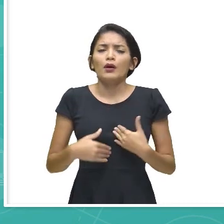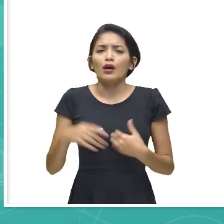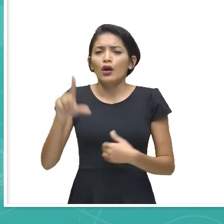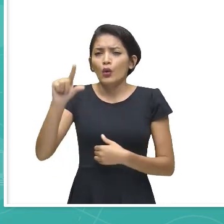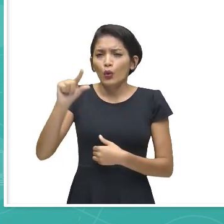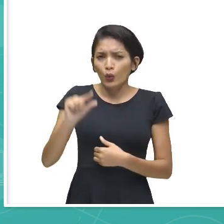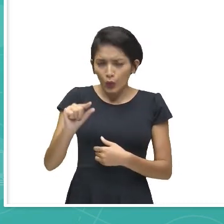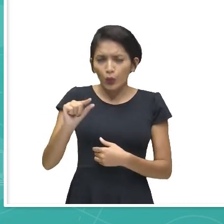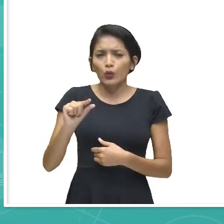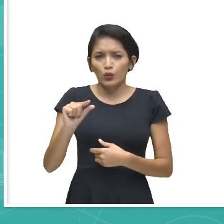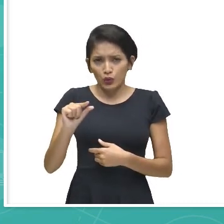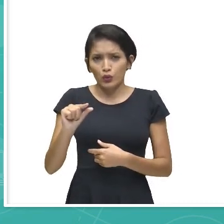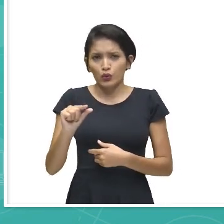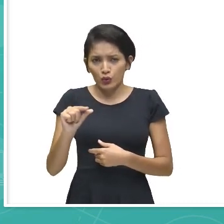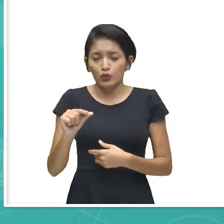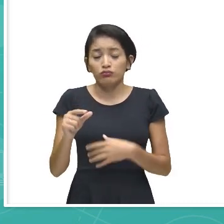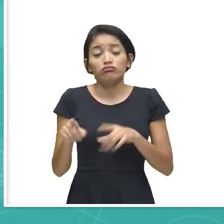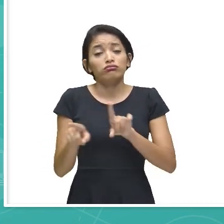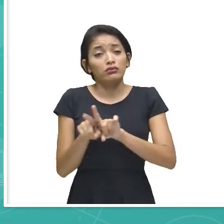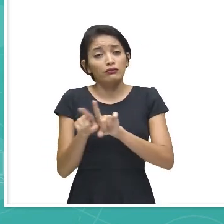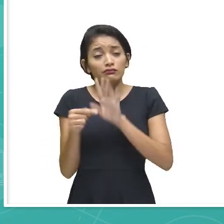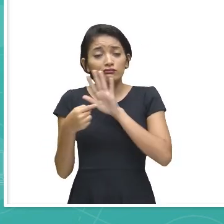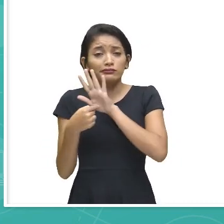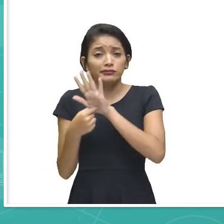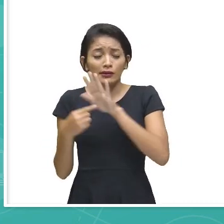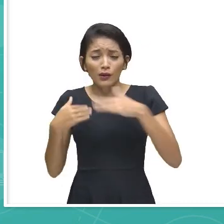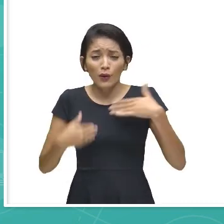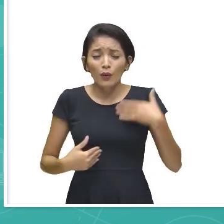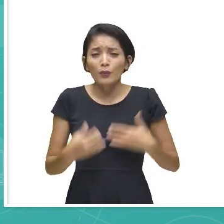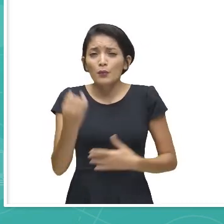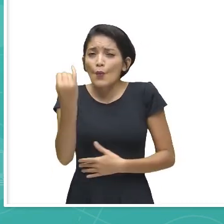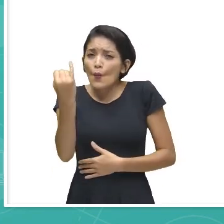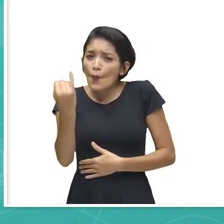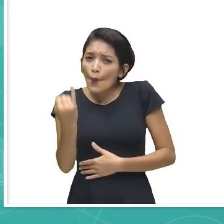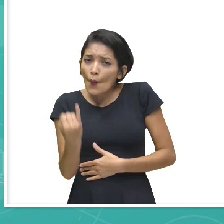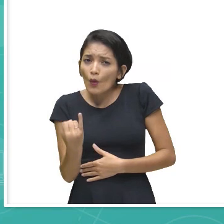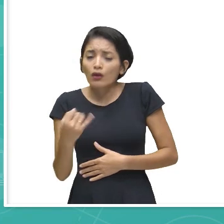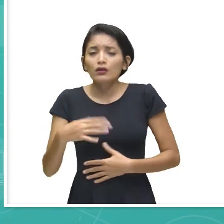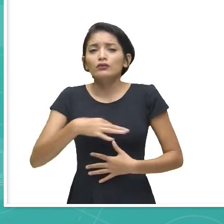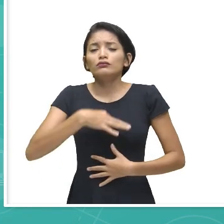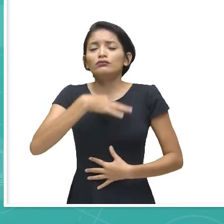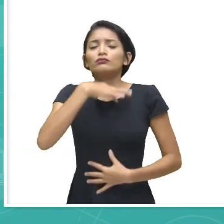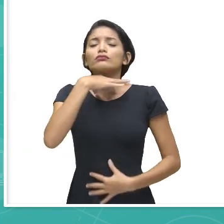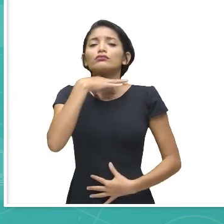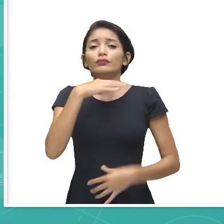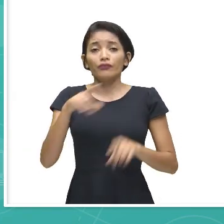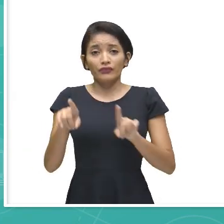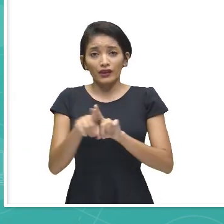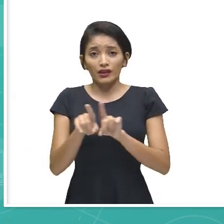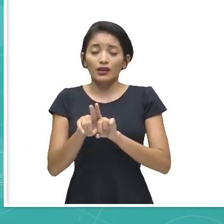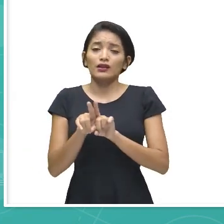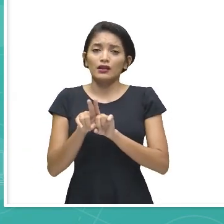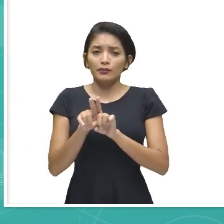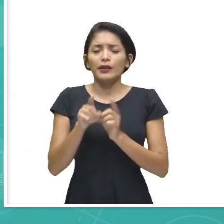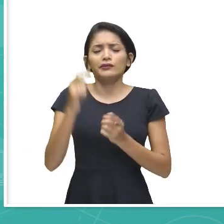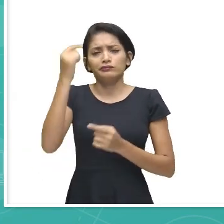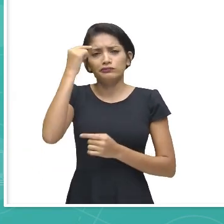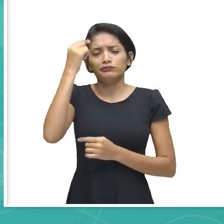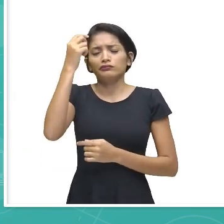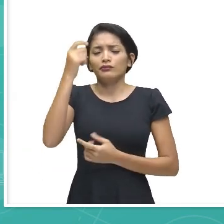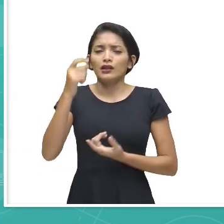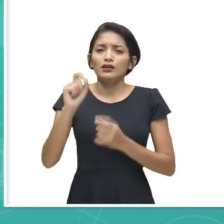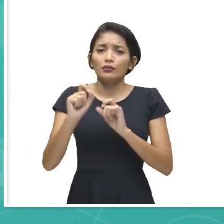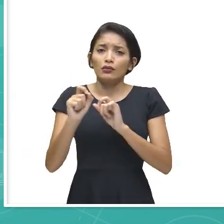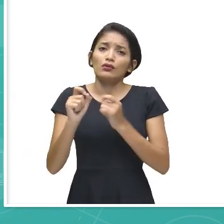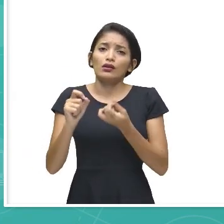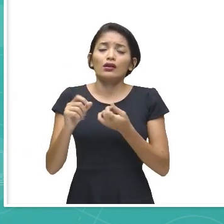gordura corporal, apresentando um corpo mais magro, longilíneo, taxa de metabolismo alta e